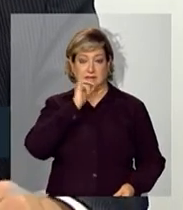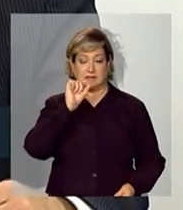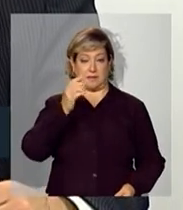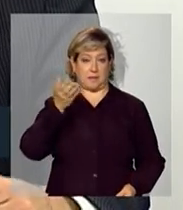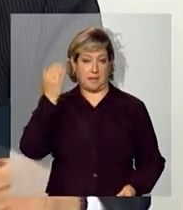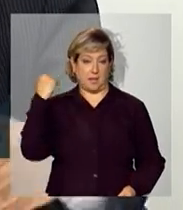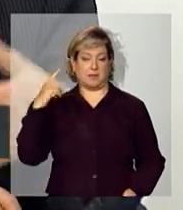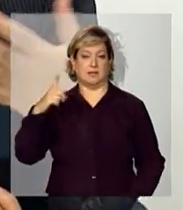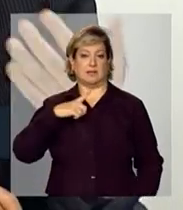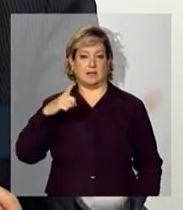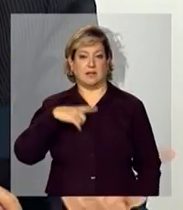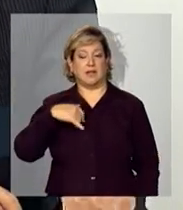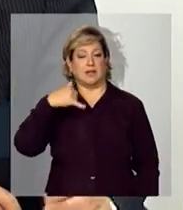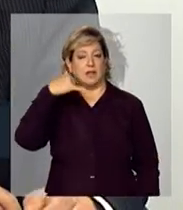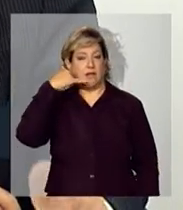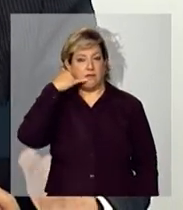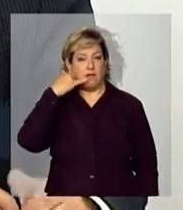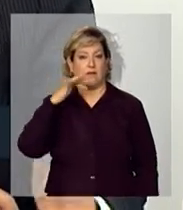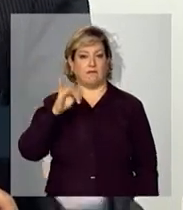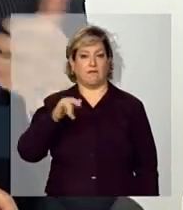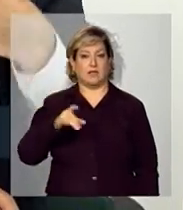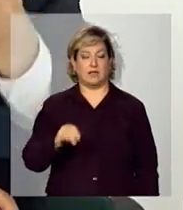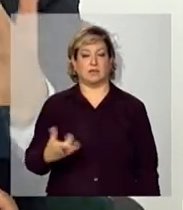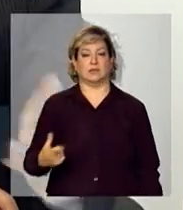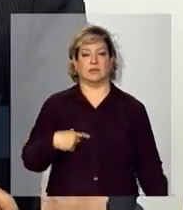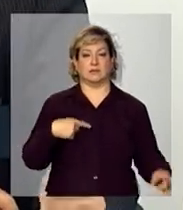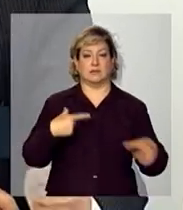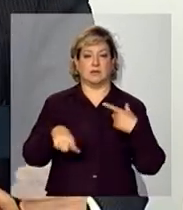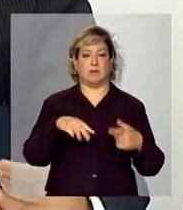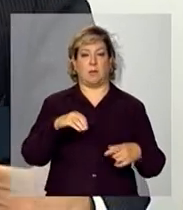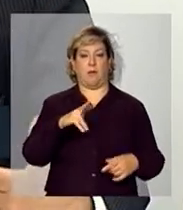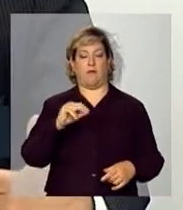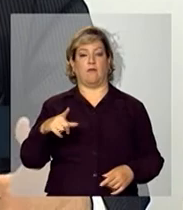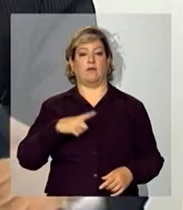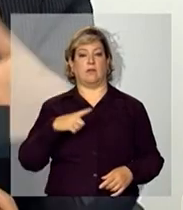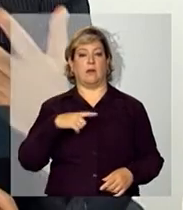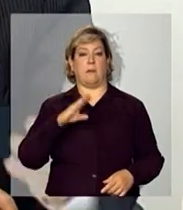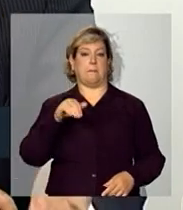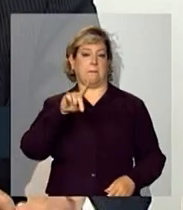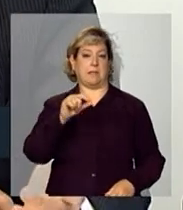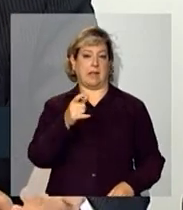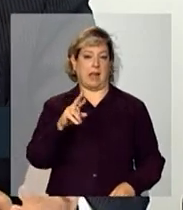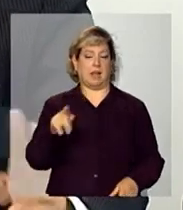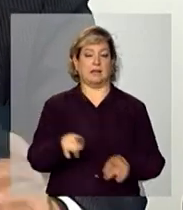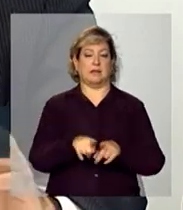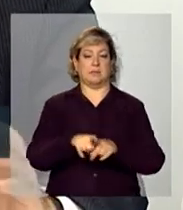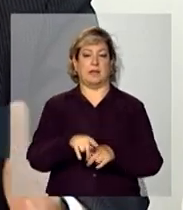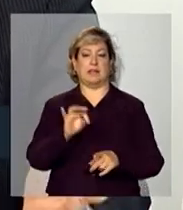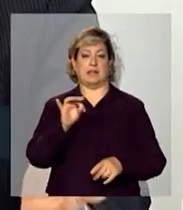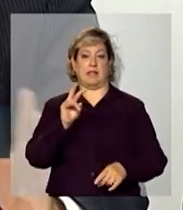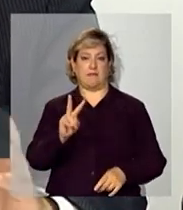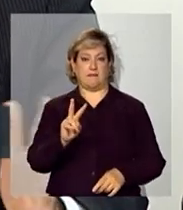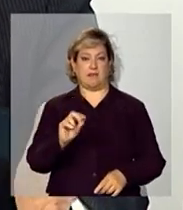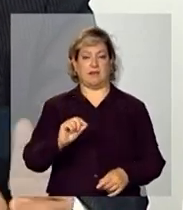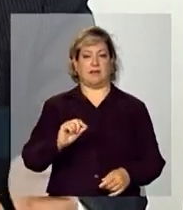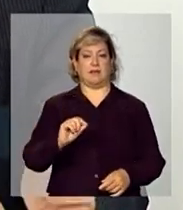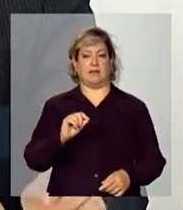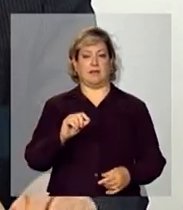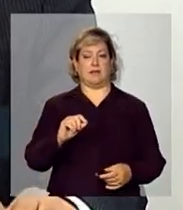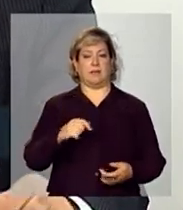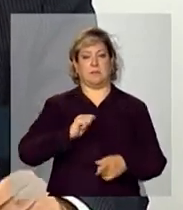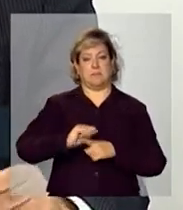fixo serviço móvel banda larga e até teve por assinatura totalmente estanque